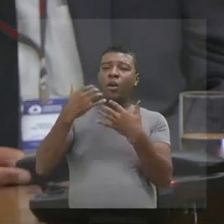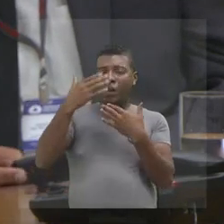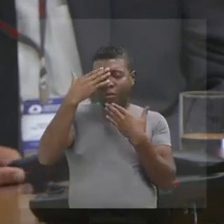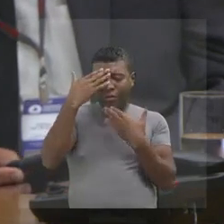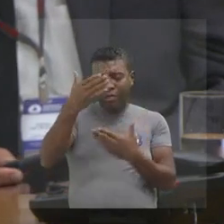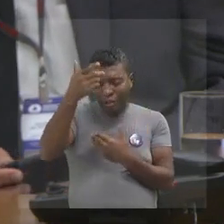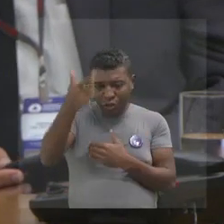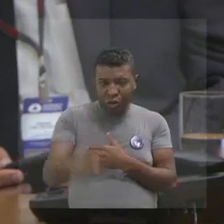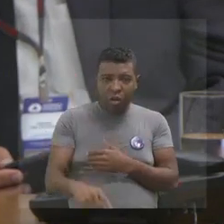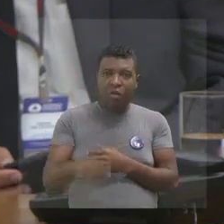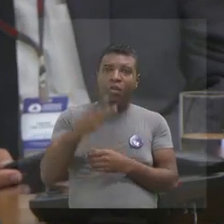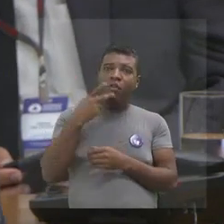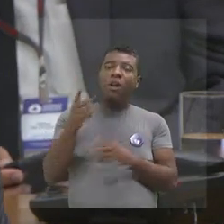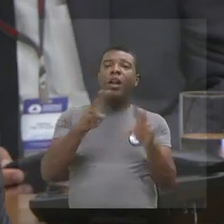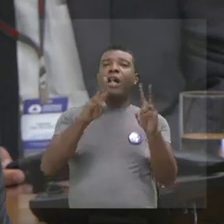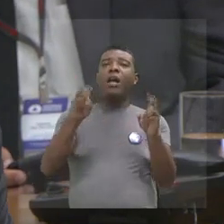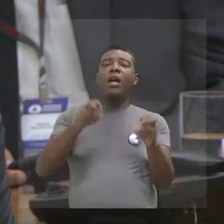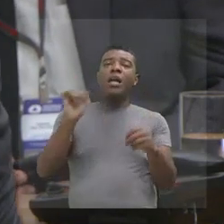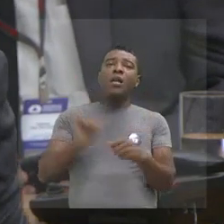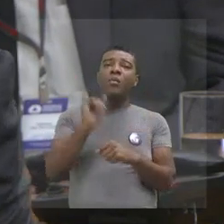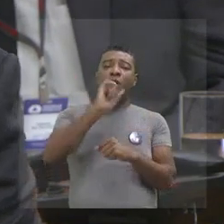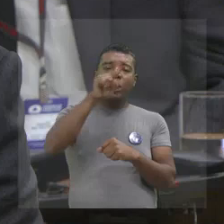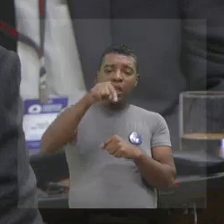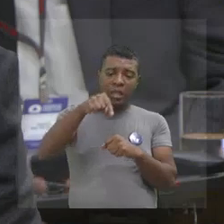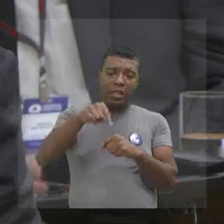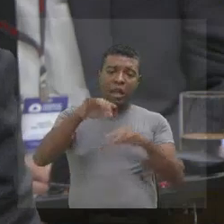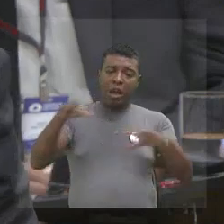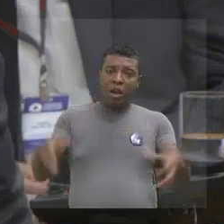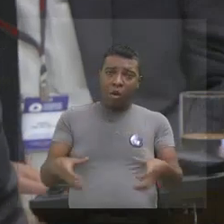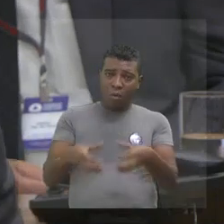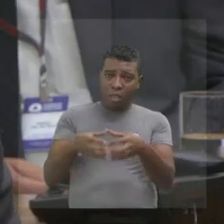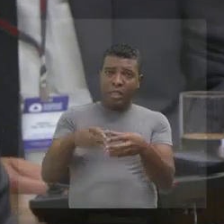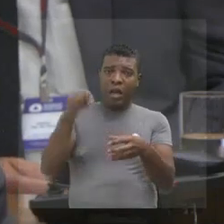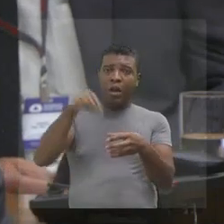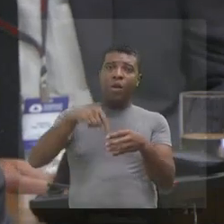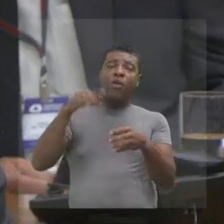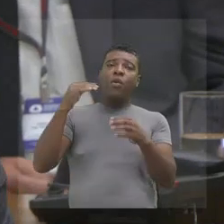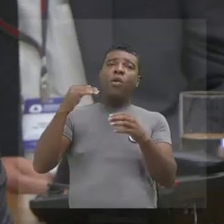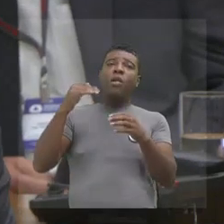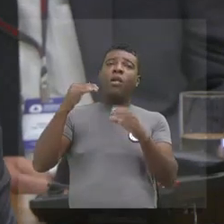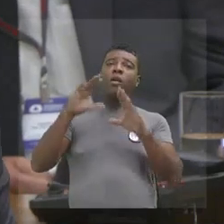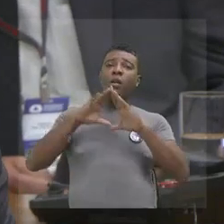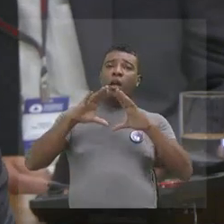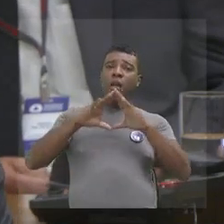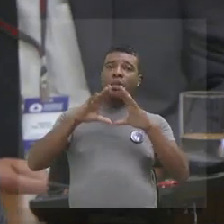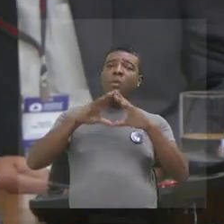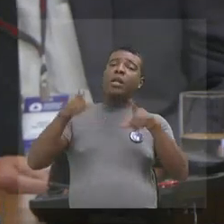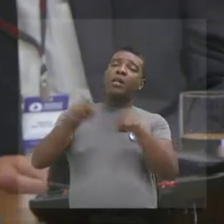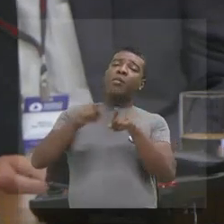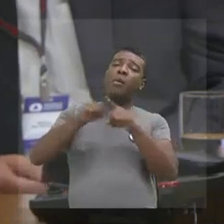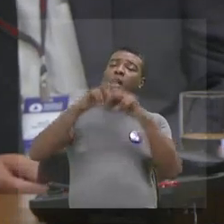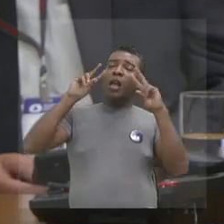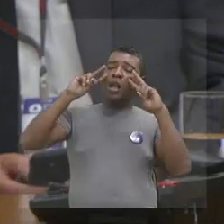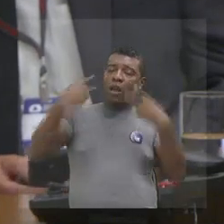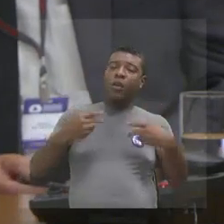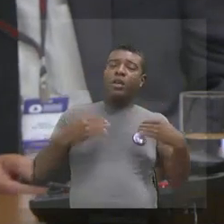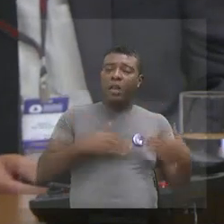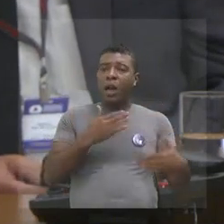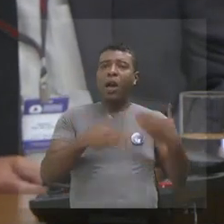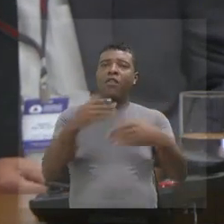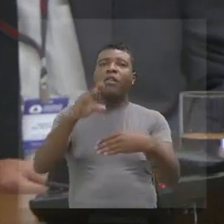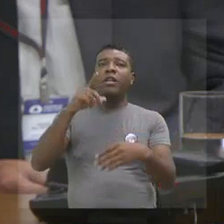da importância é desta comissão e dessa casa em reconhecer os avanços que a gente tem tido em Minas Gerais